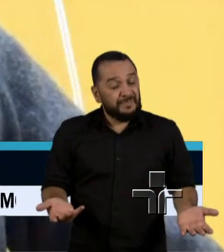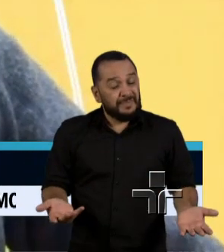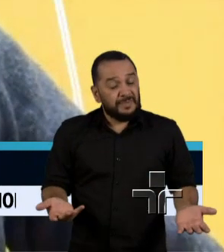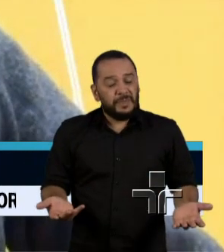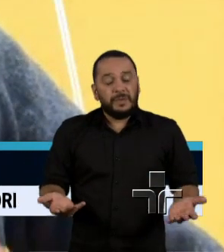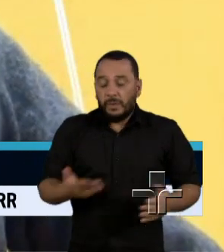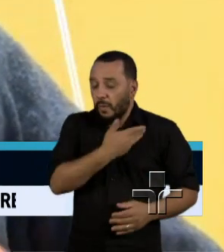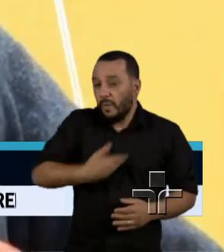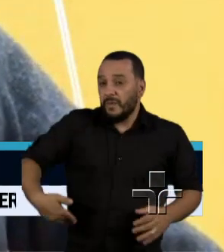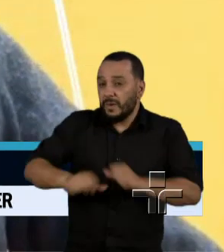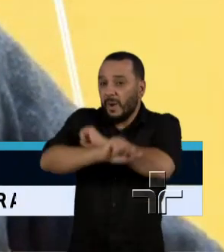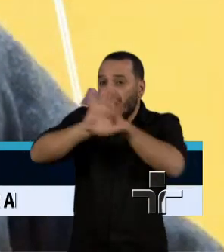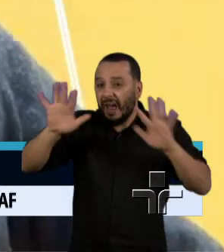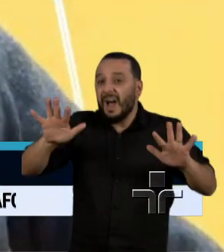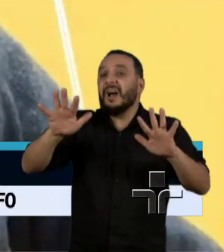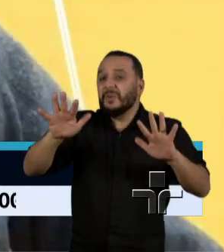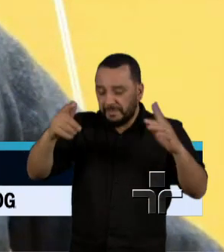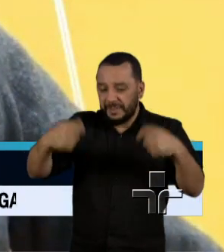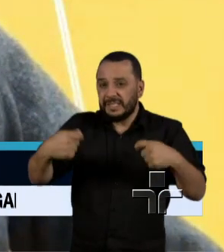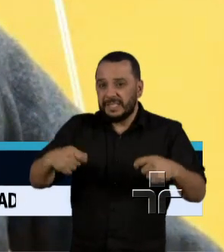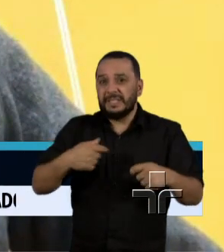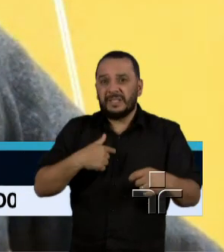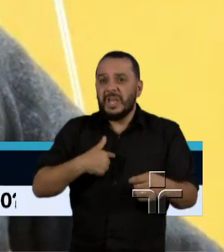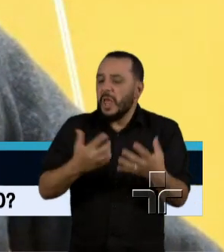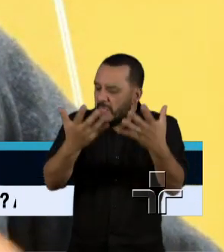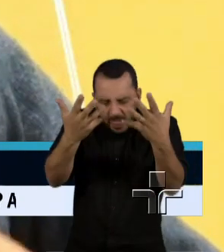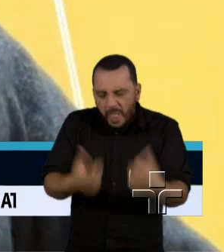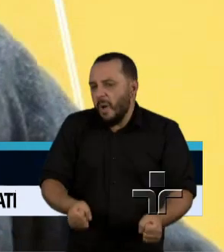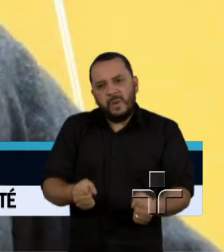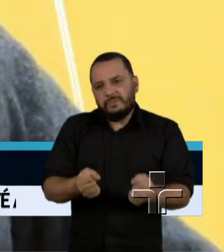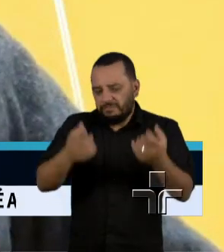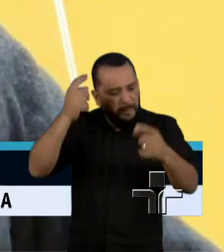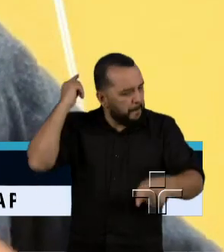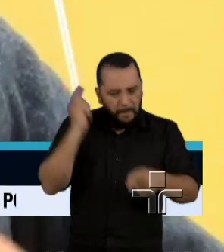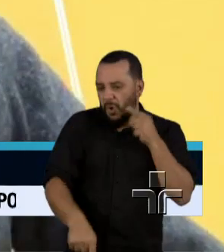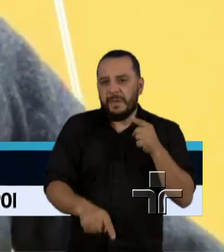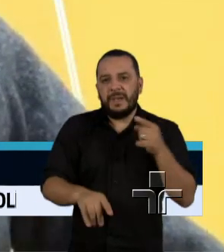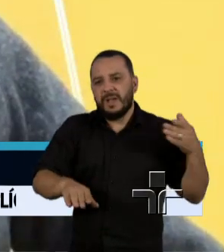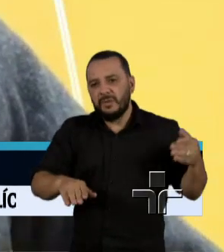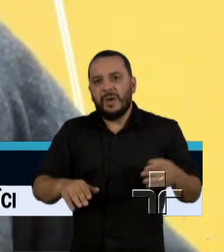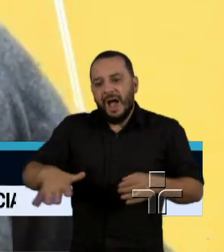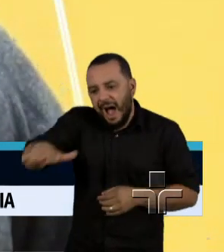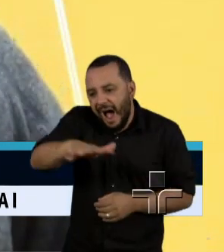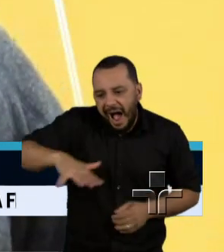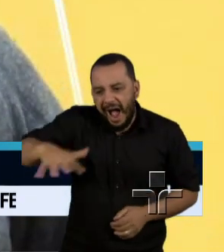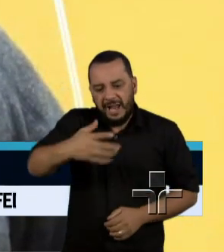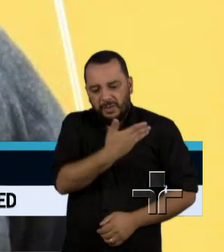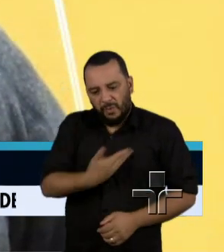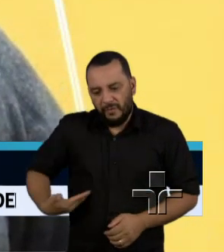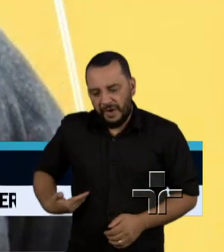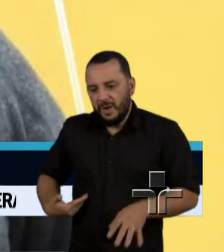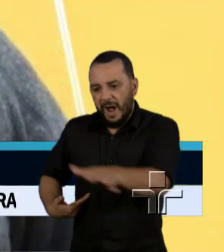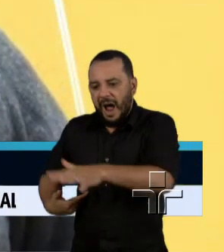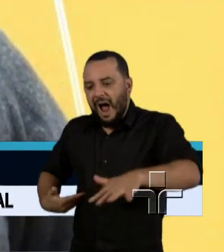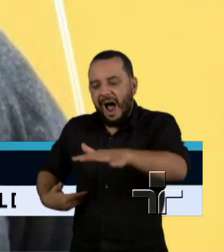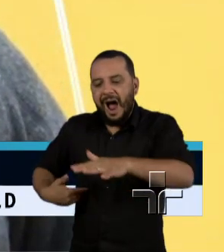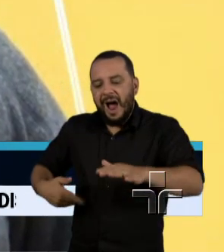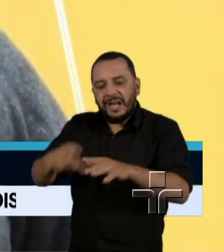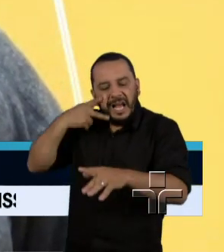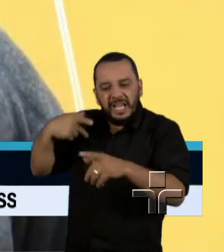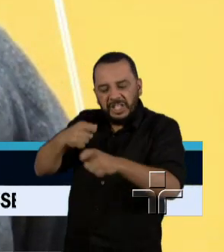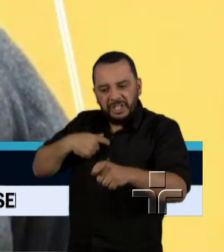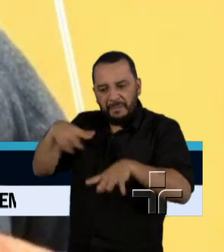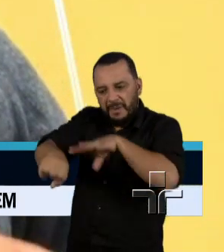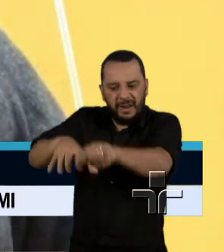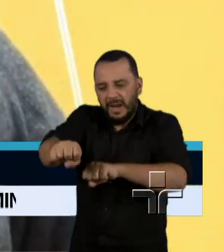sinais claros de que não tolerará invasão de áreas públicas e atividades que são todas ilegais em unidades de conservação em terras indígenas.